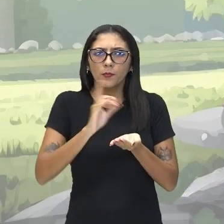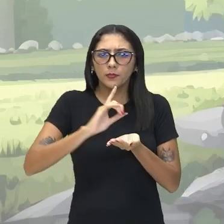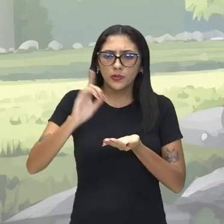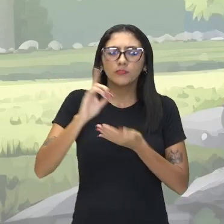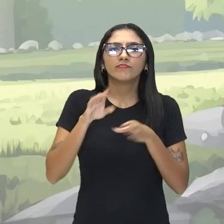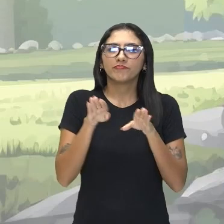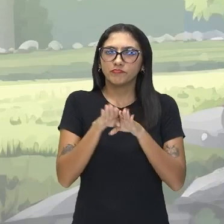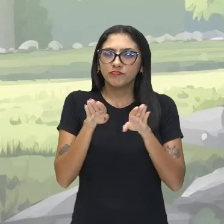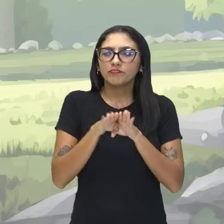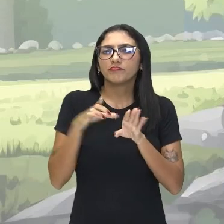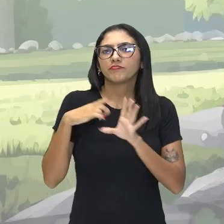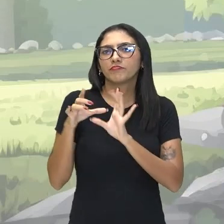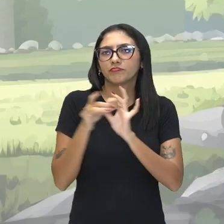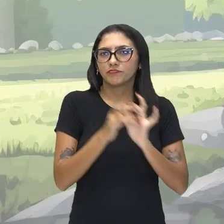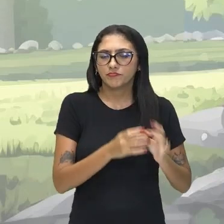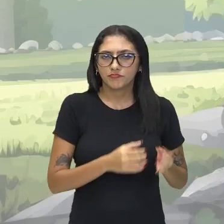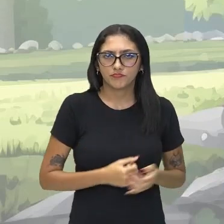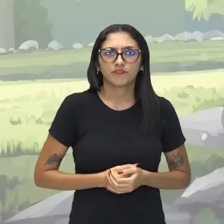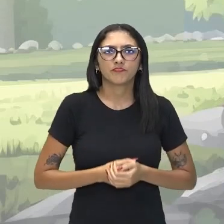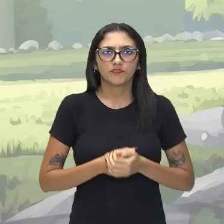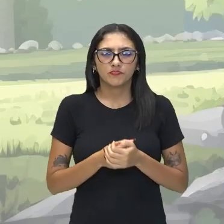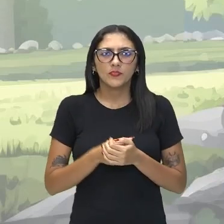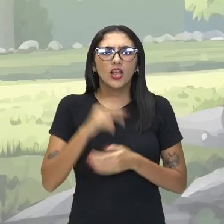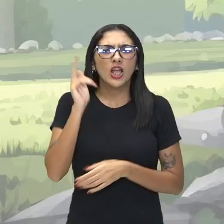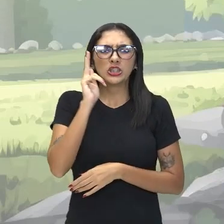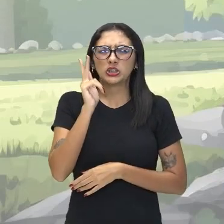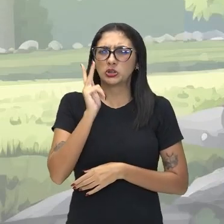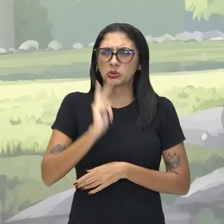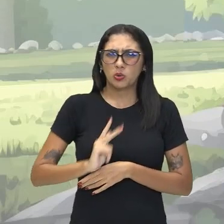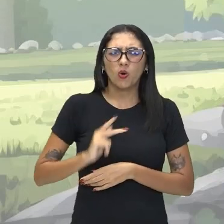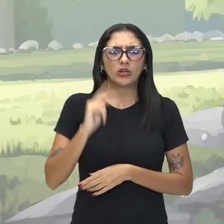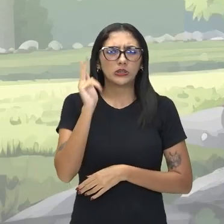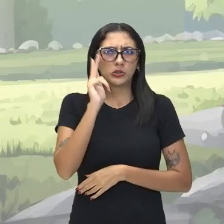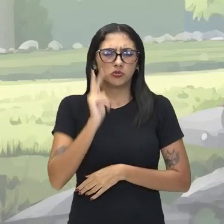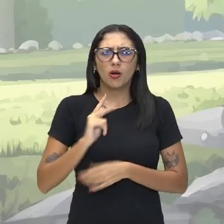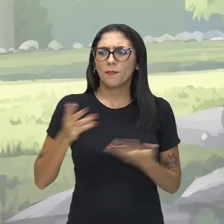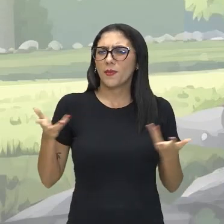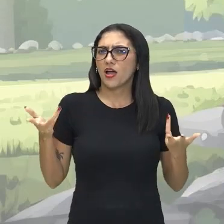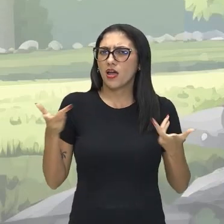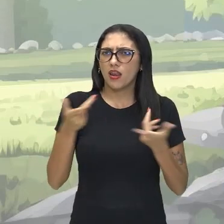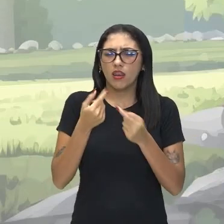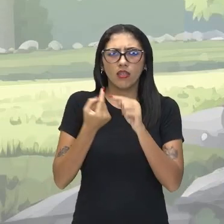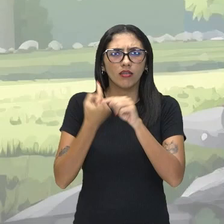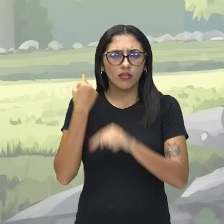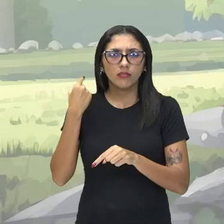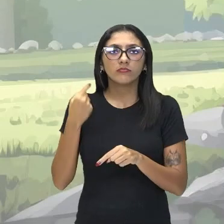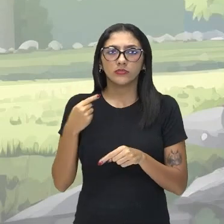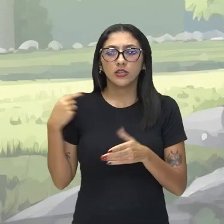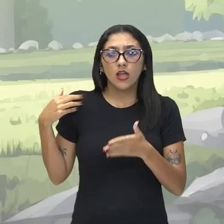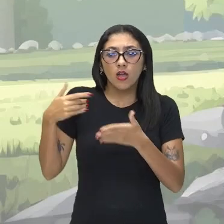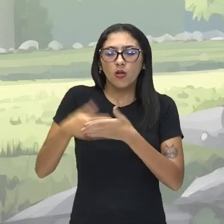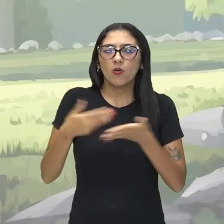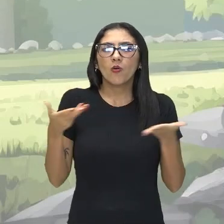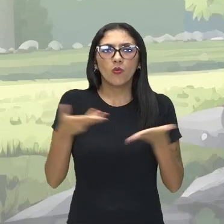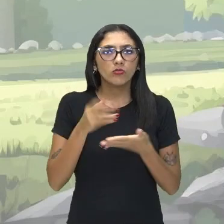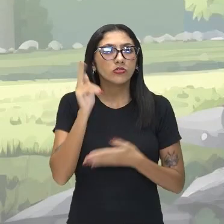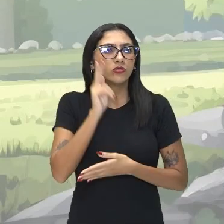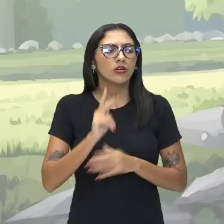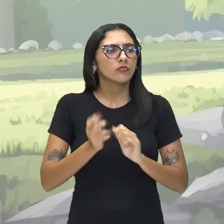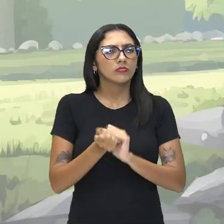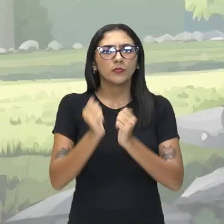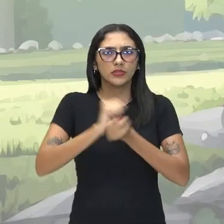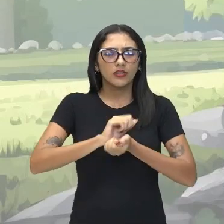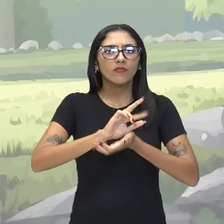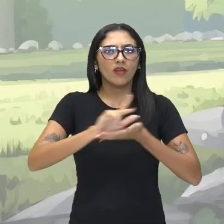contos, as novelas medievais, até chegar a nós, como é conhecido hoje em dia. Então tem todo um